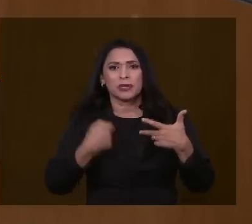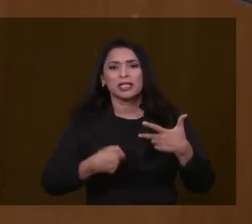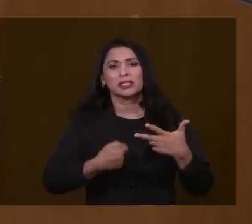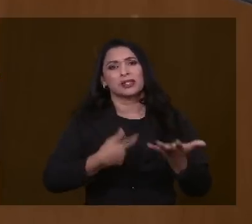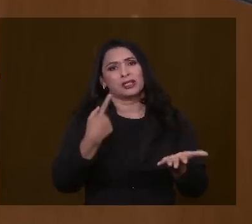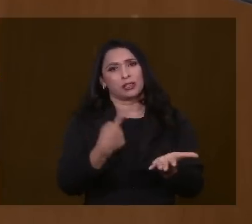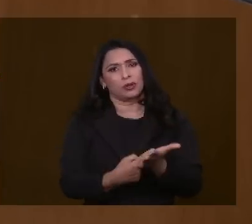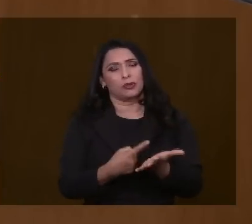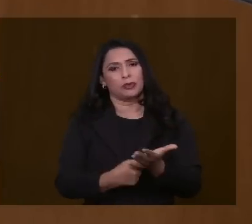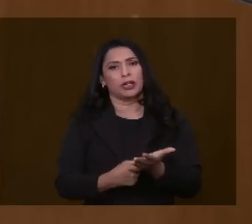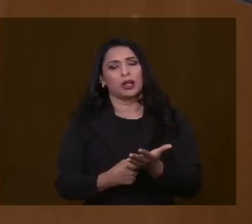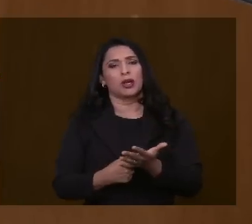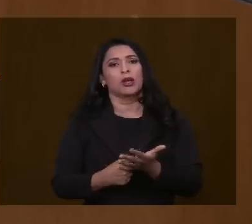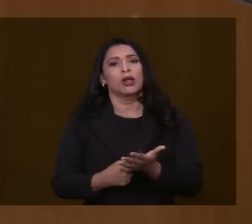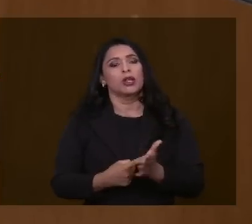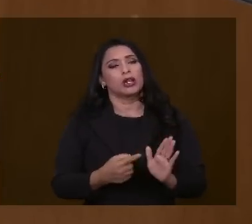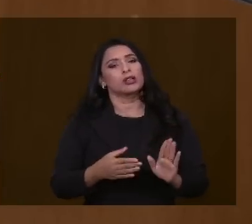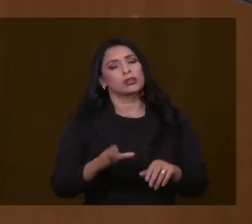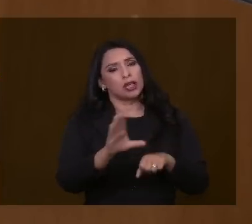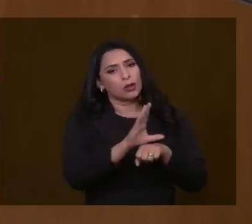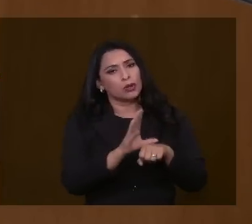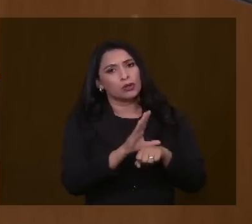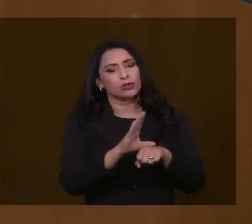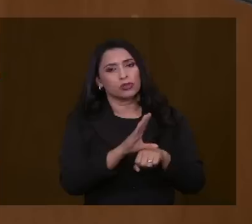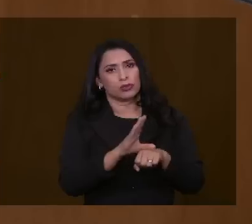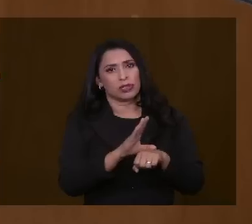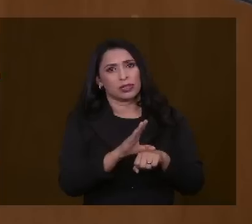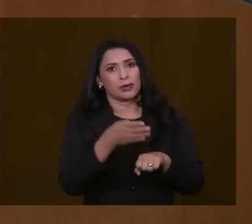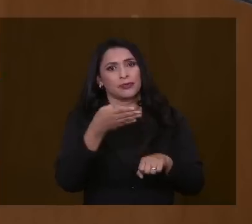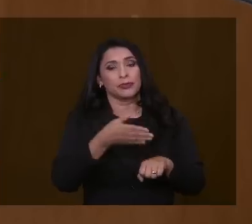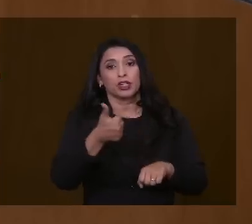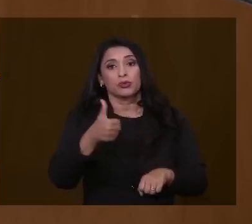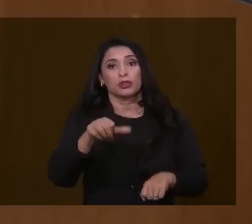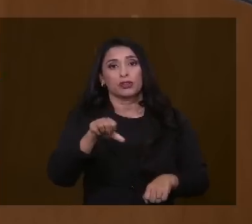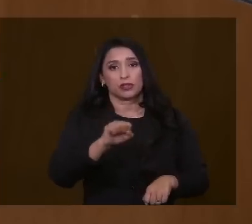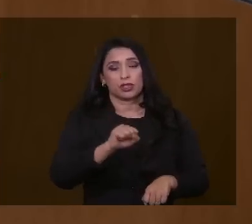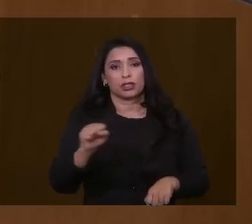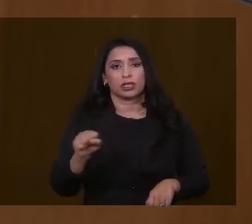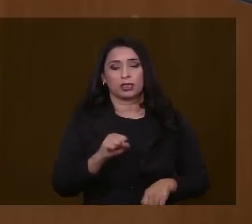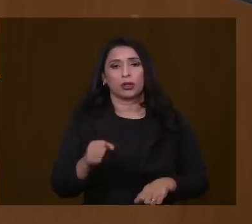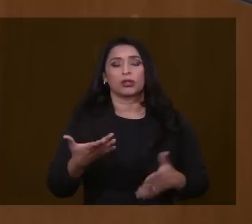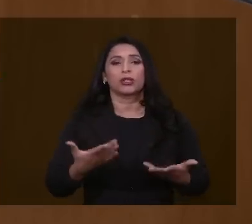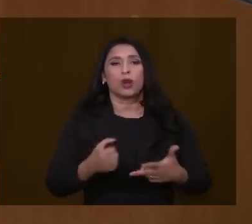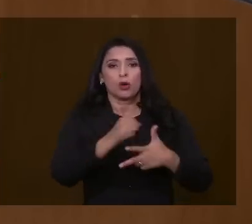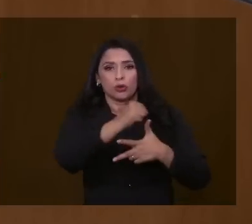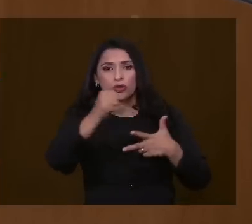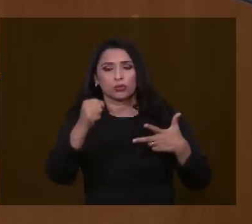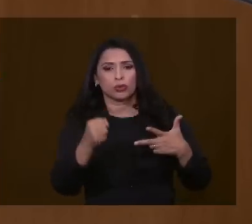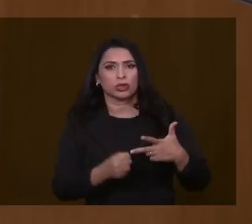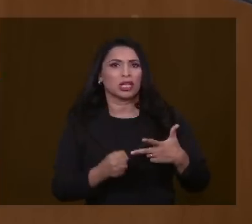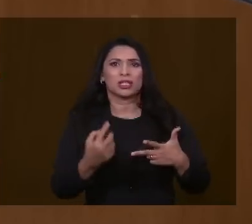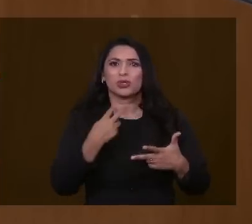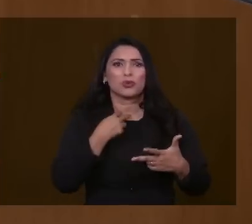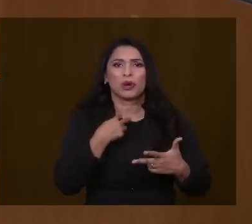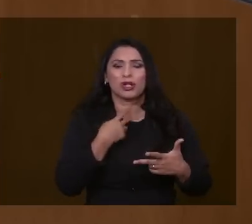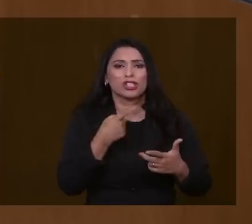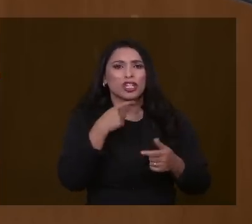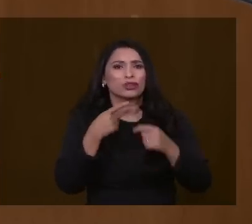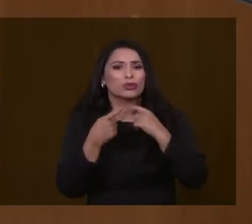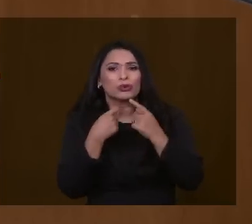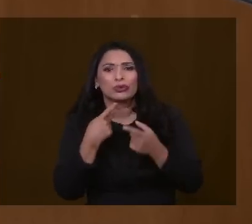da Constituição de 88. Será fatal para os poderes republicanos a dúvida e